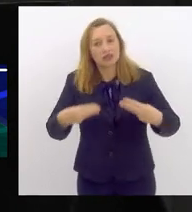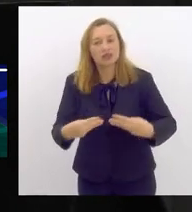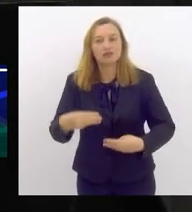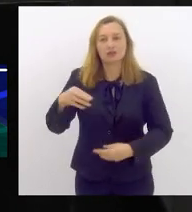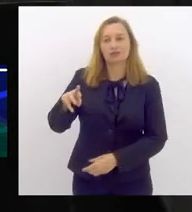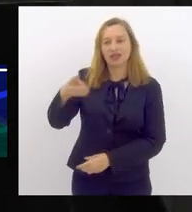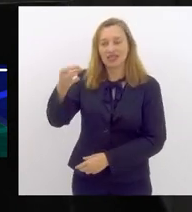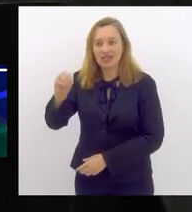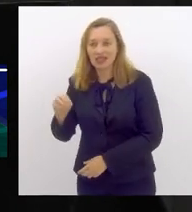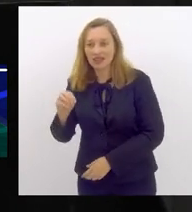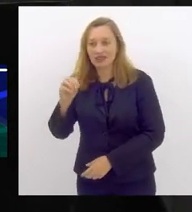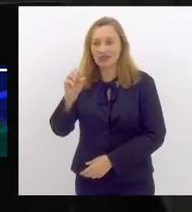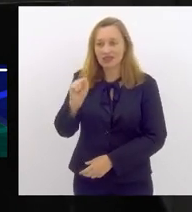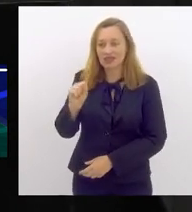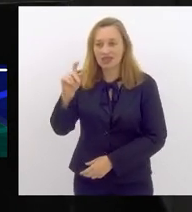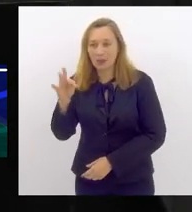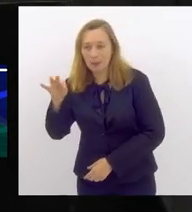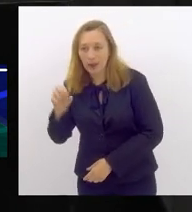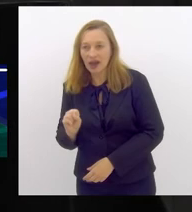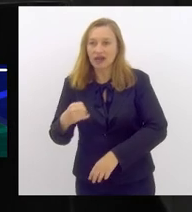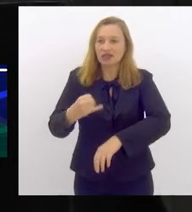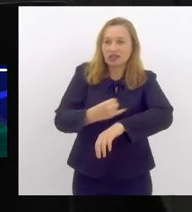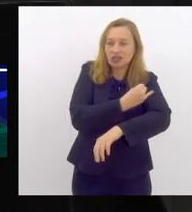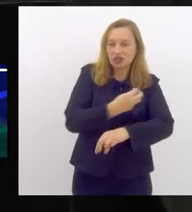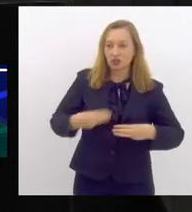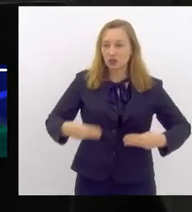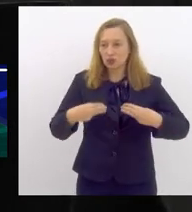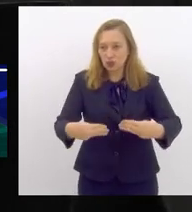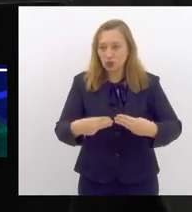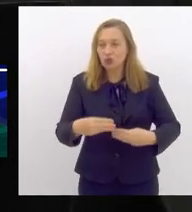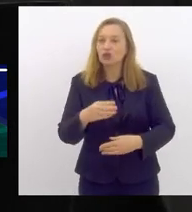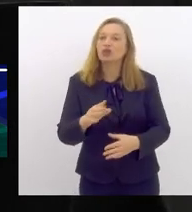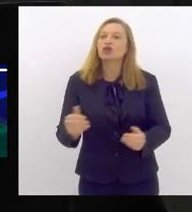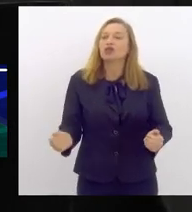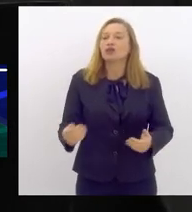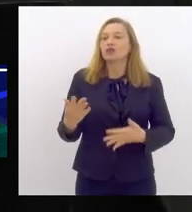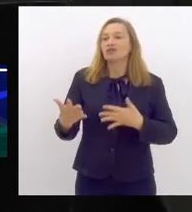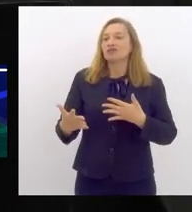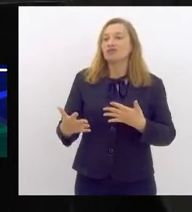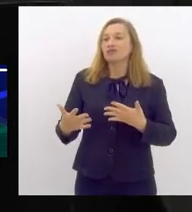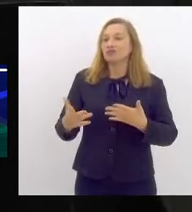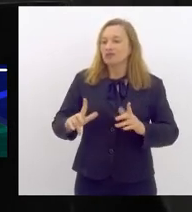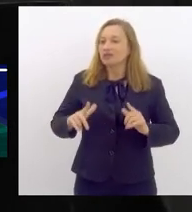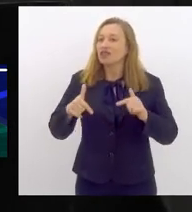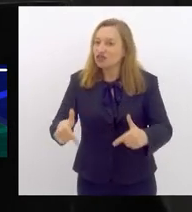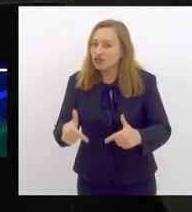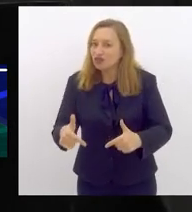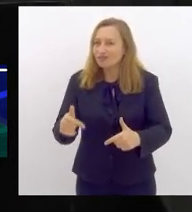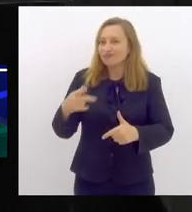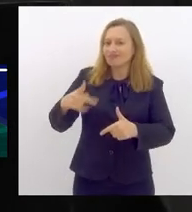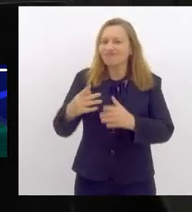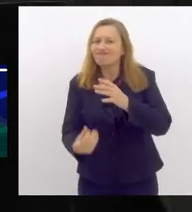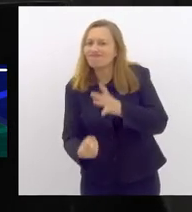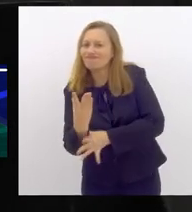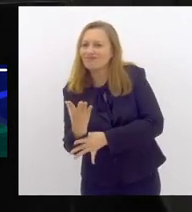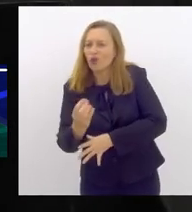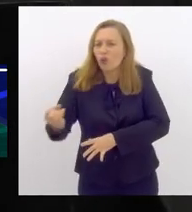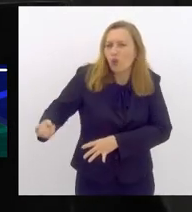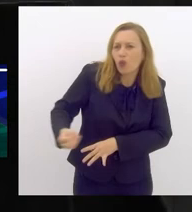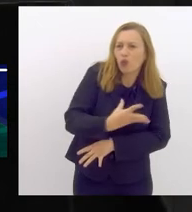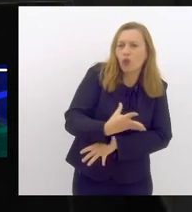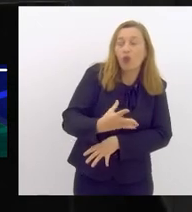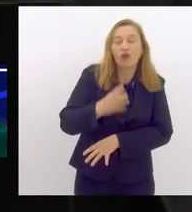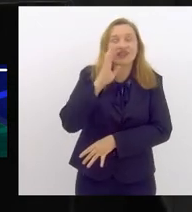Marcelo o pai o ministro de infraestrutura que com esse gesto ele cria uma